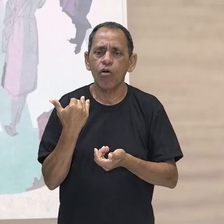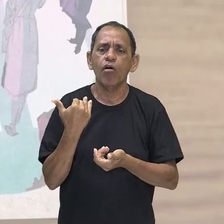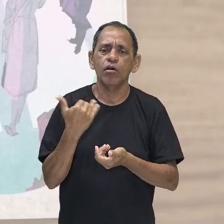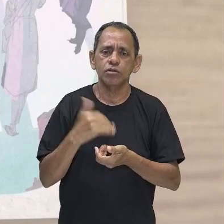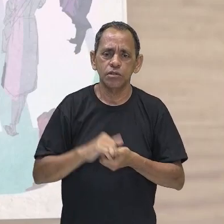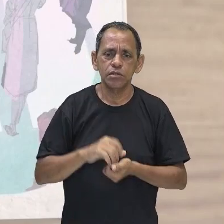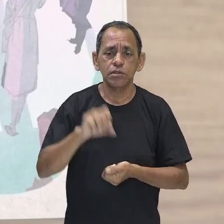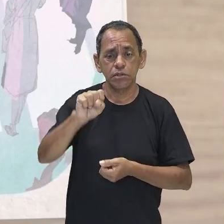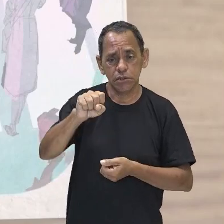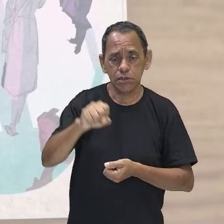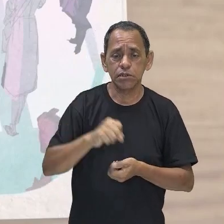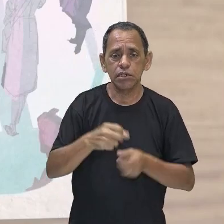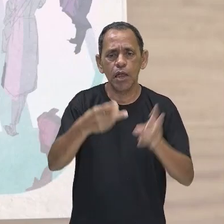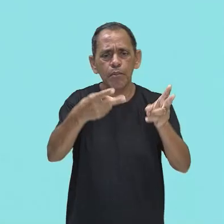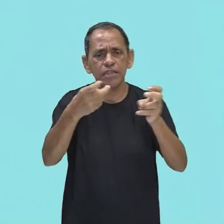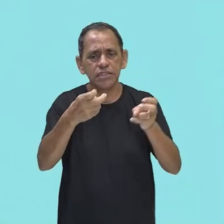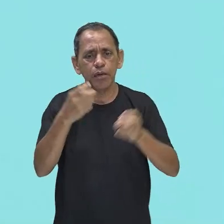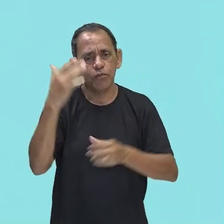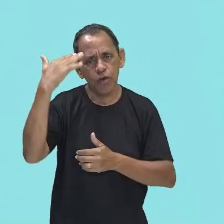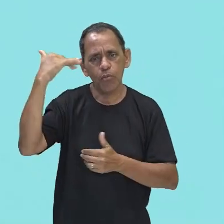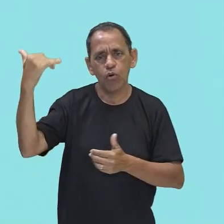ser.